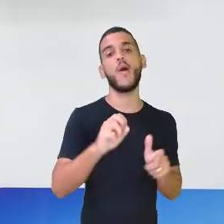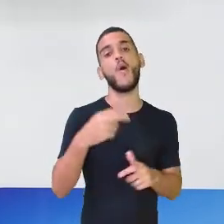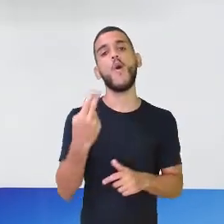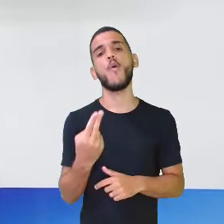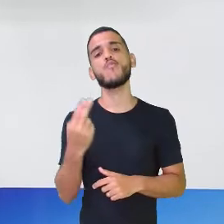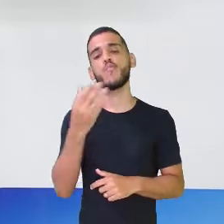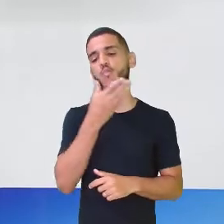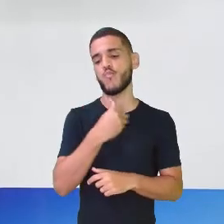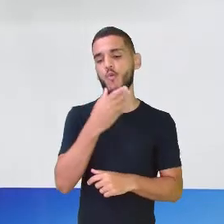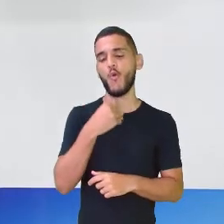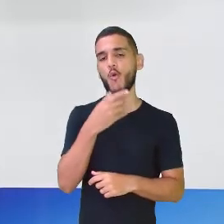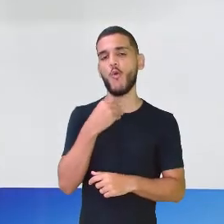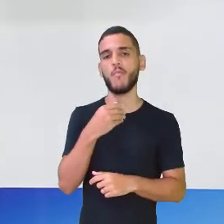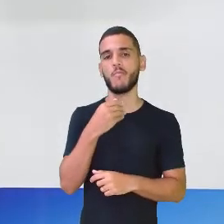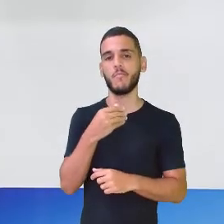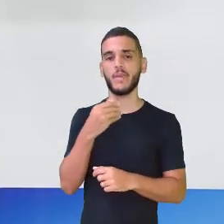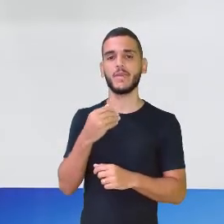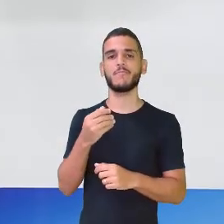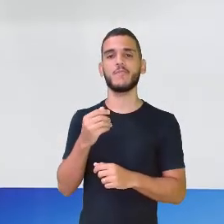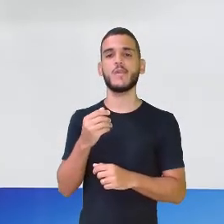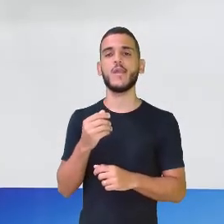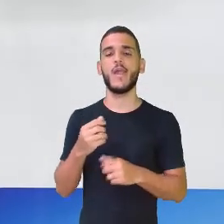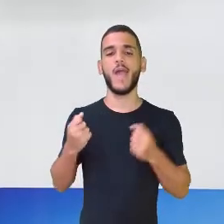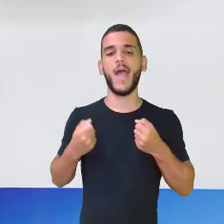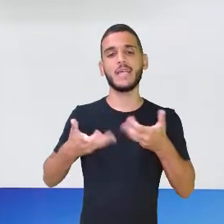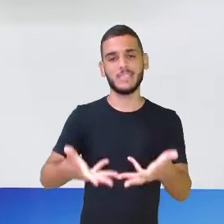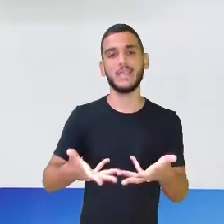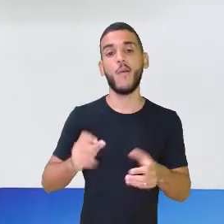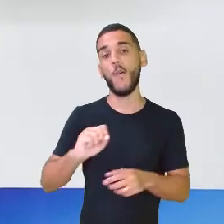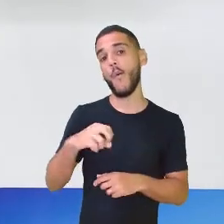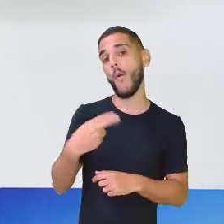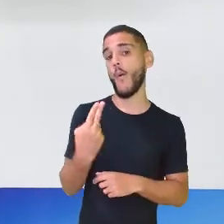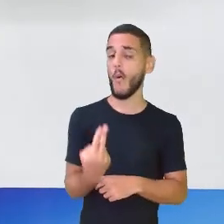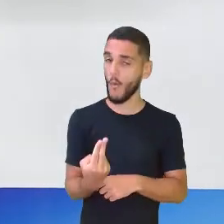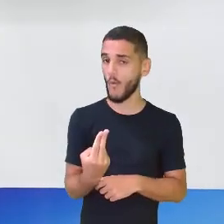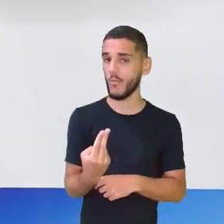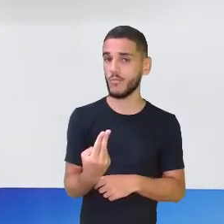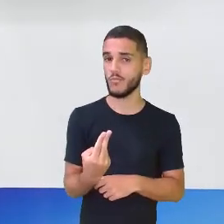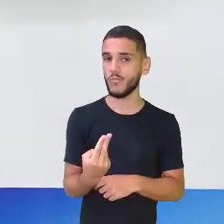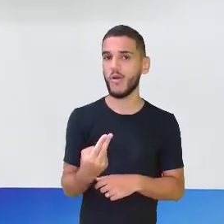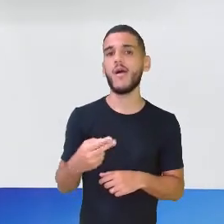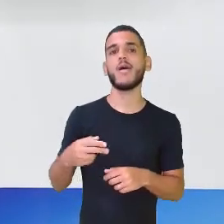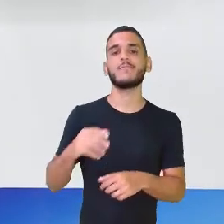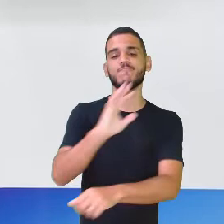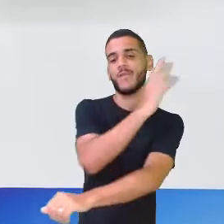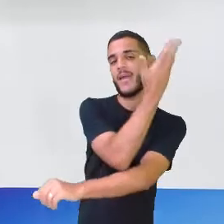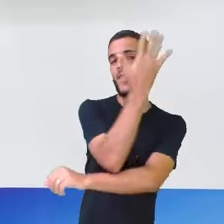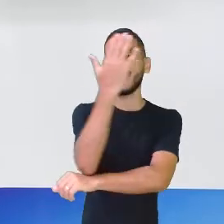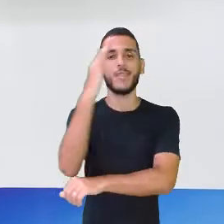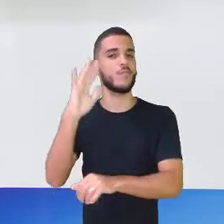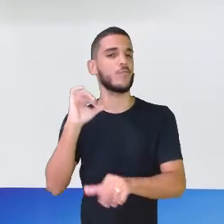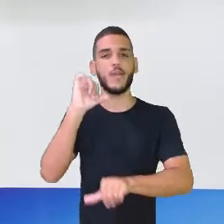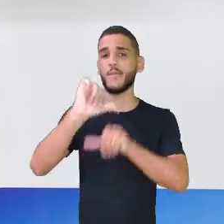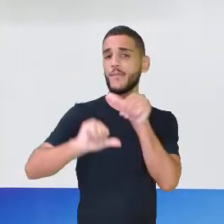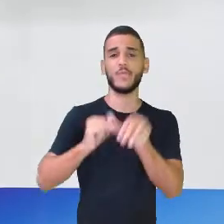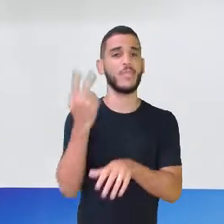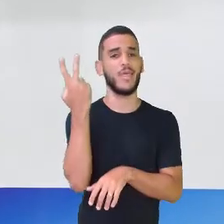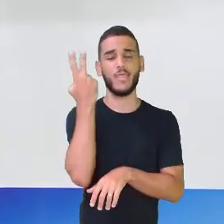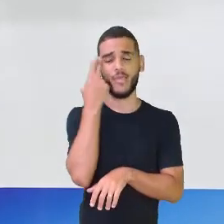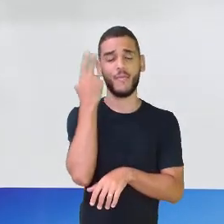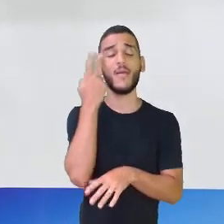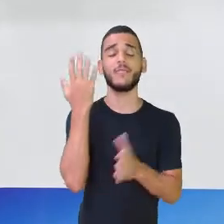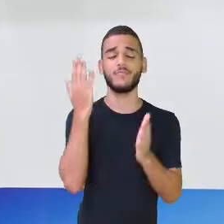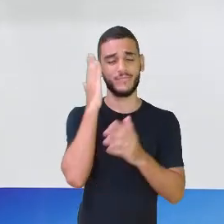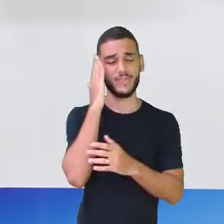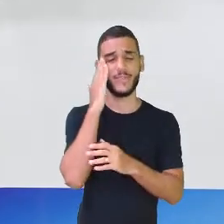humana ou por interferência natural. Isso pode variar, mas aquela sensação que eu tinha naquele momento pode permanecer ou